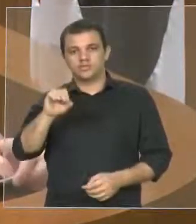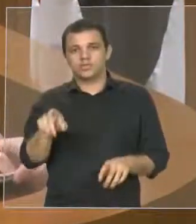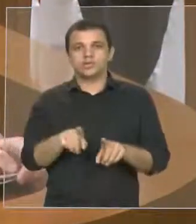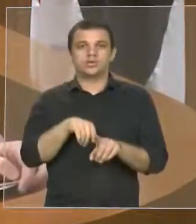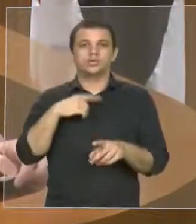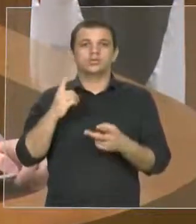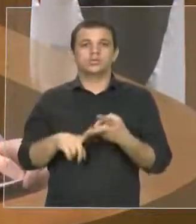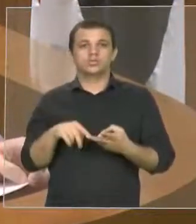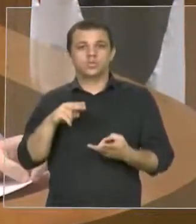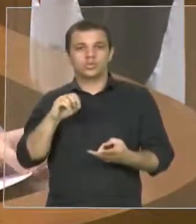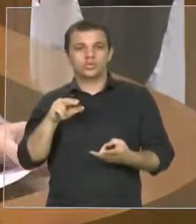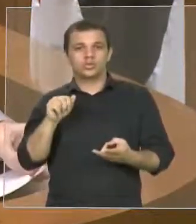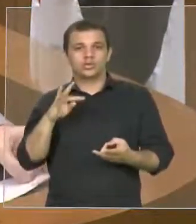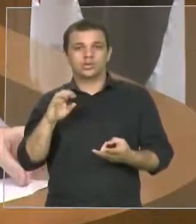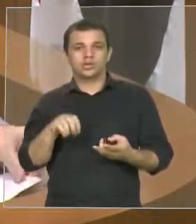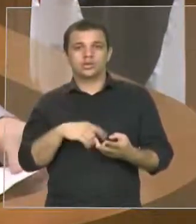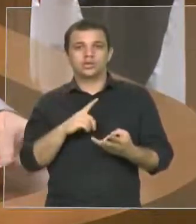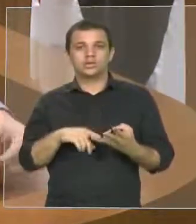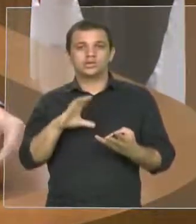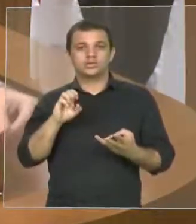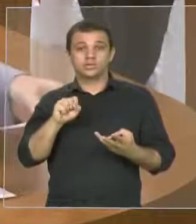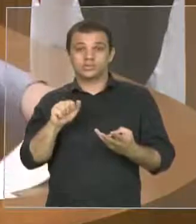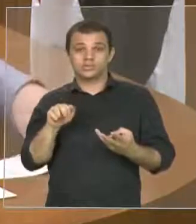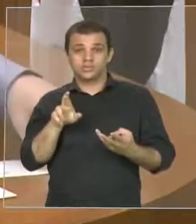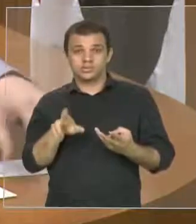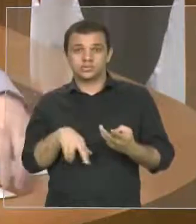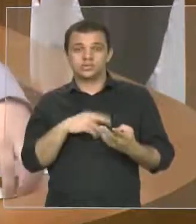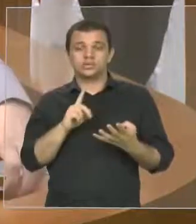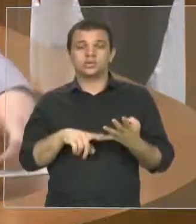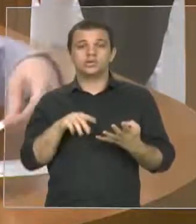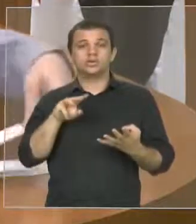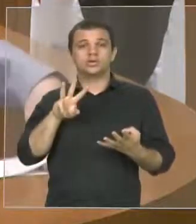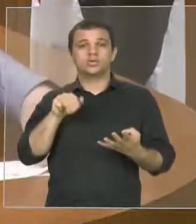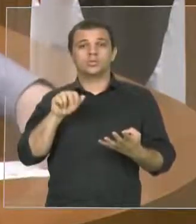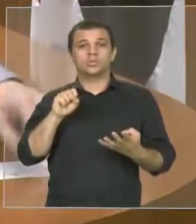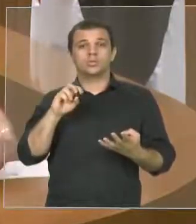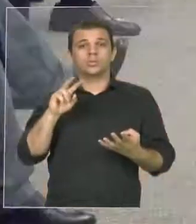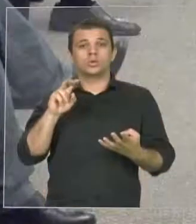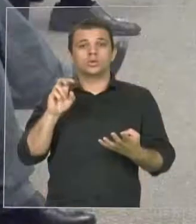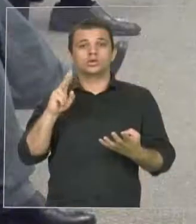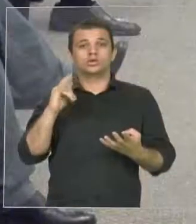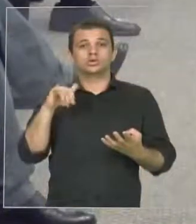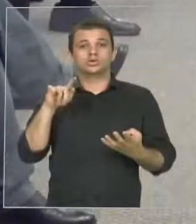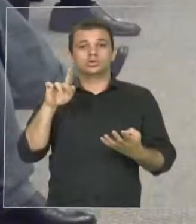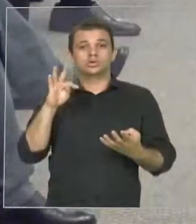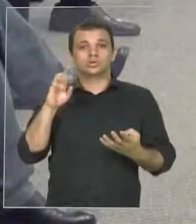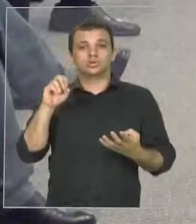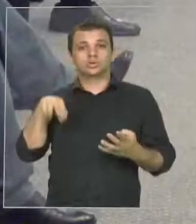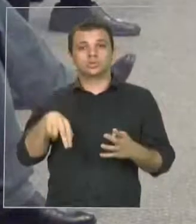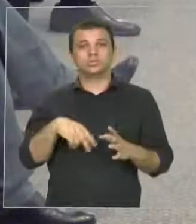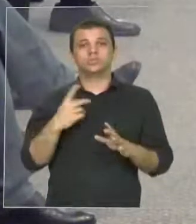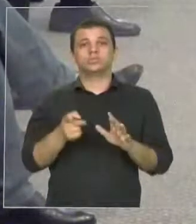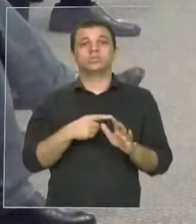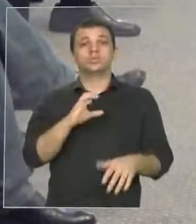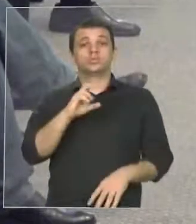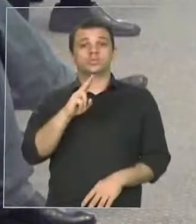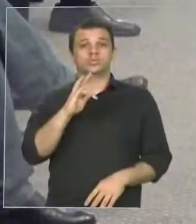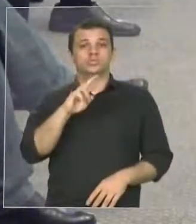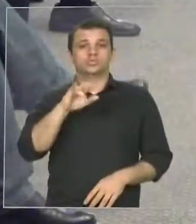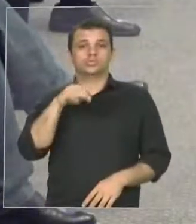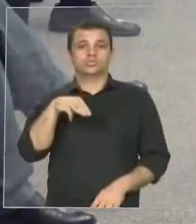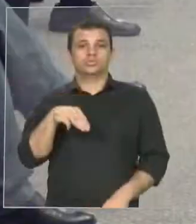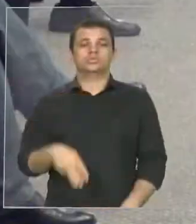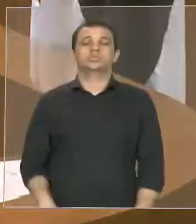conselheiro Álvaro César, conselheiro Washington Luiz, conselheiro Edmar Coutrin.